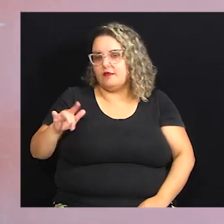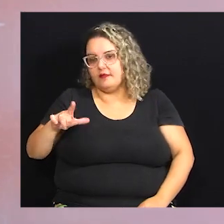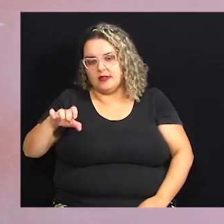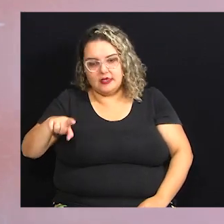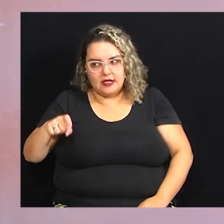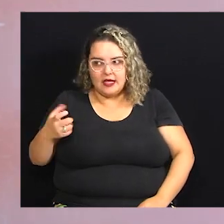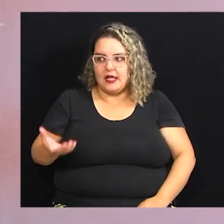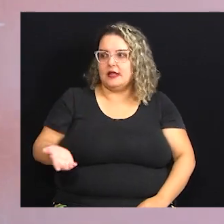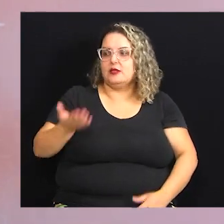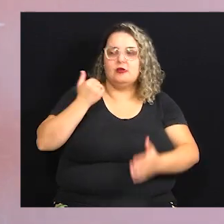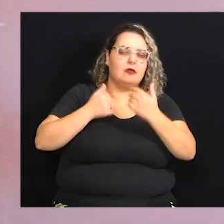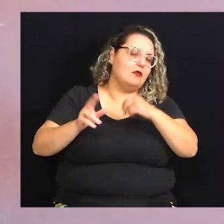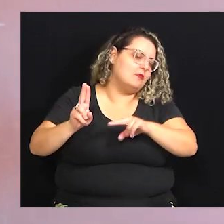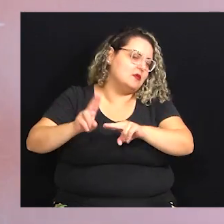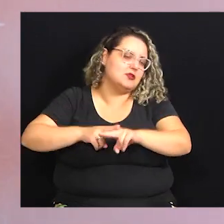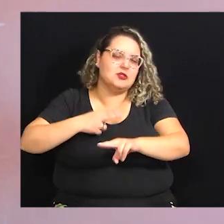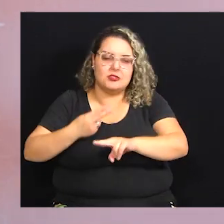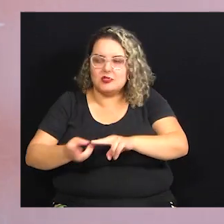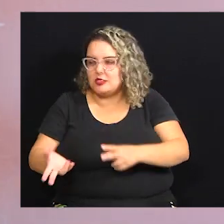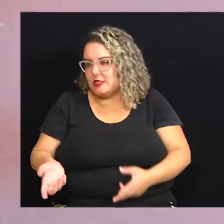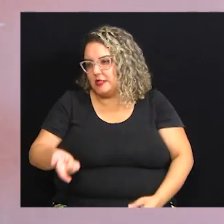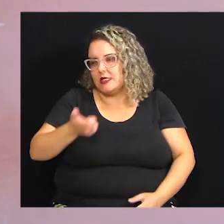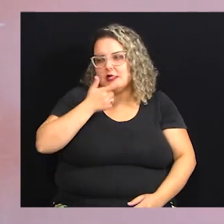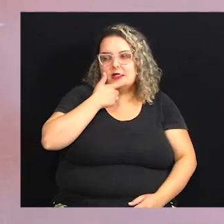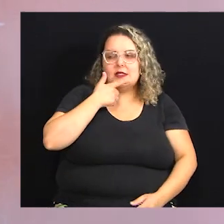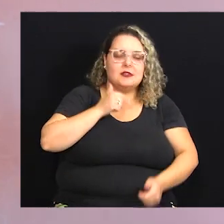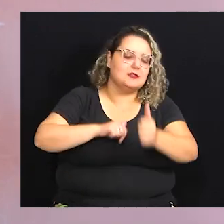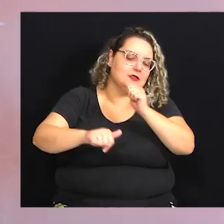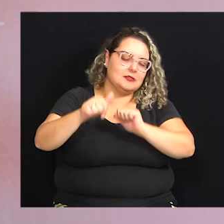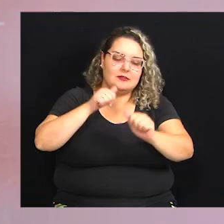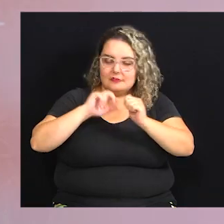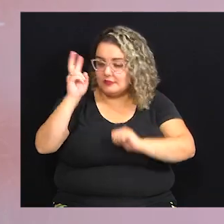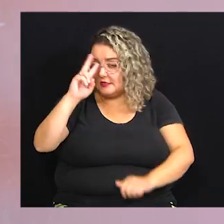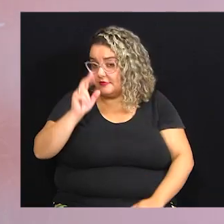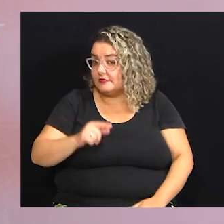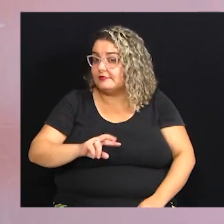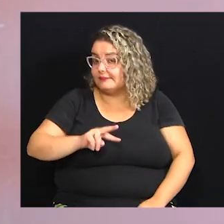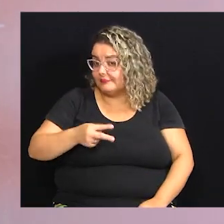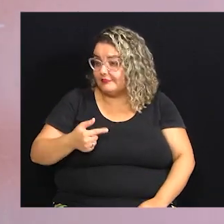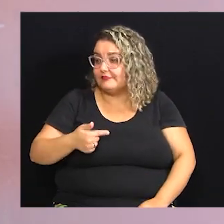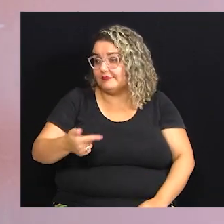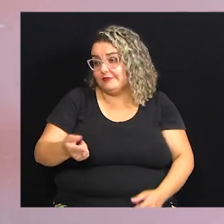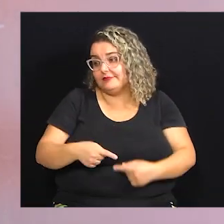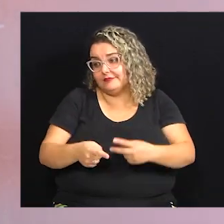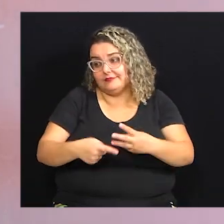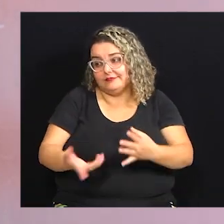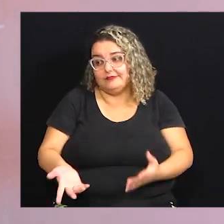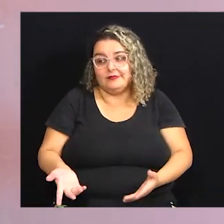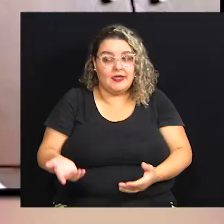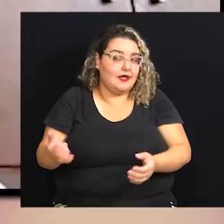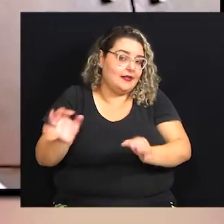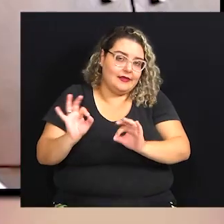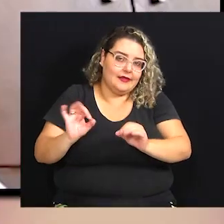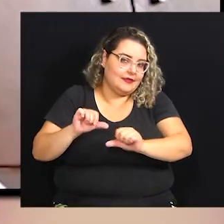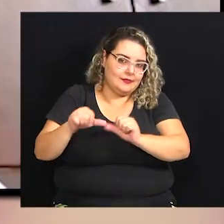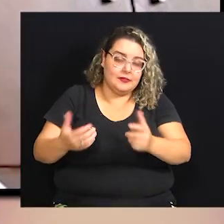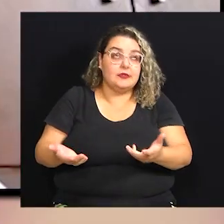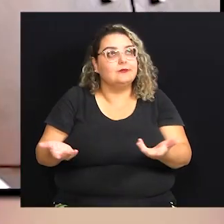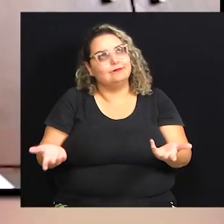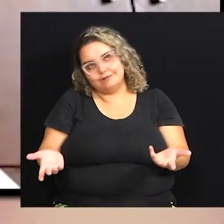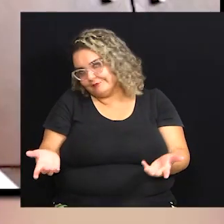uma caminhada, come chocolate, queijo, toma álcool várias vezes por semana, aí não adianta nada, né, doutor?